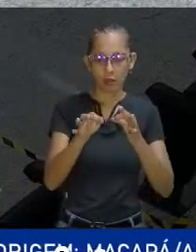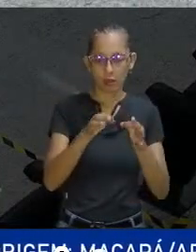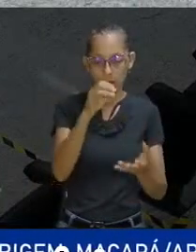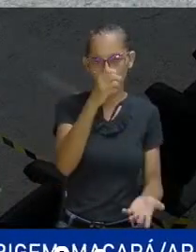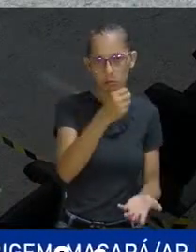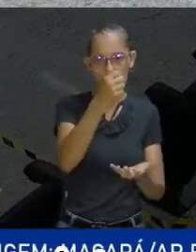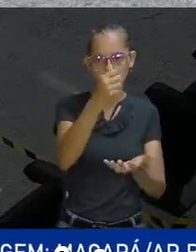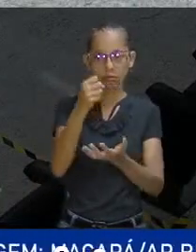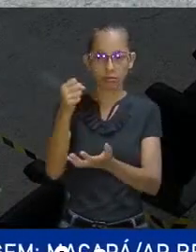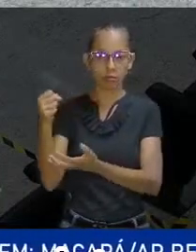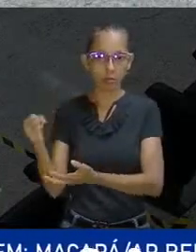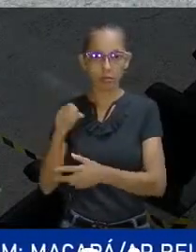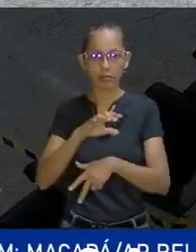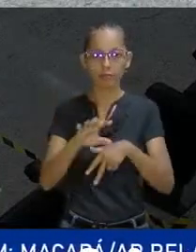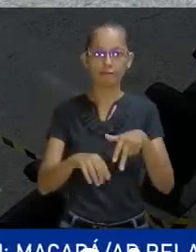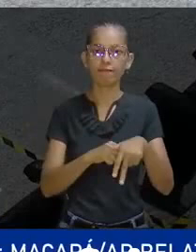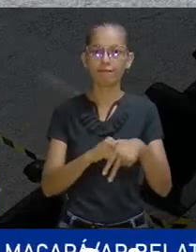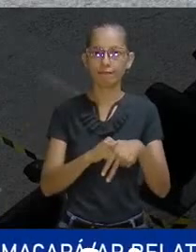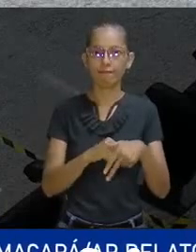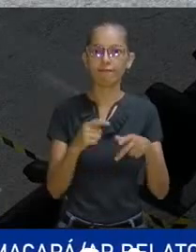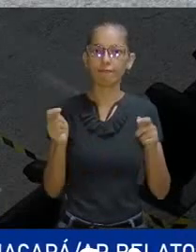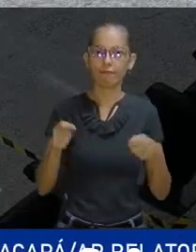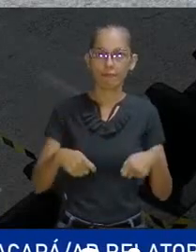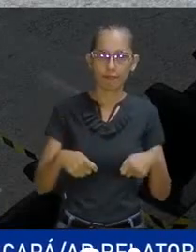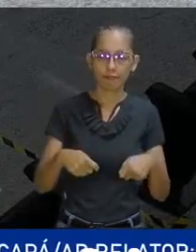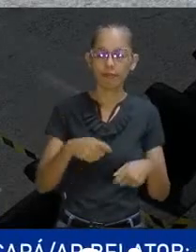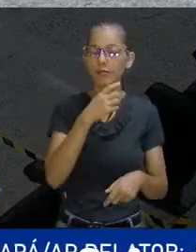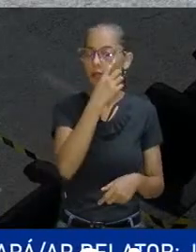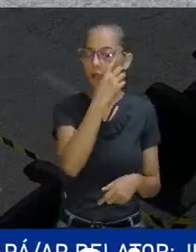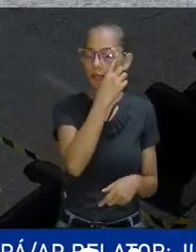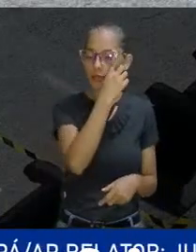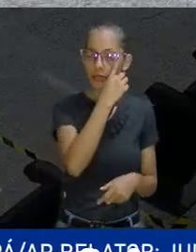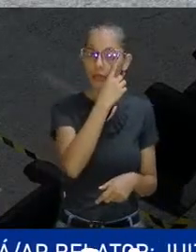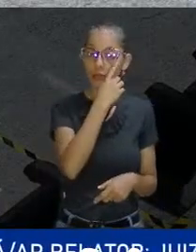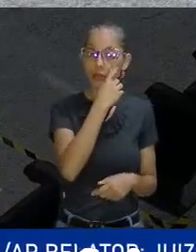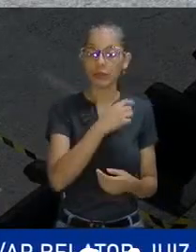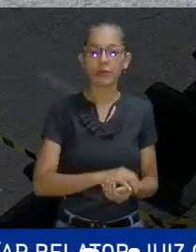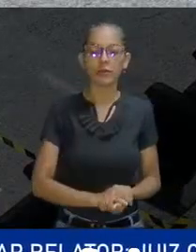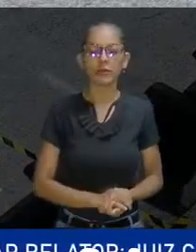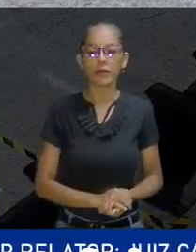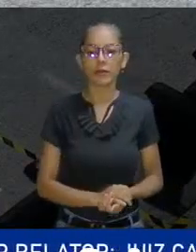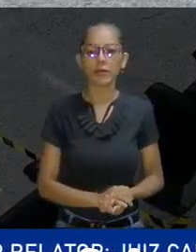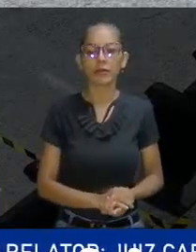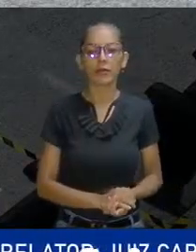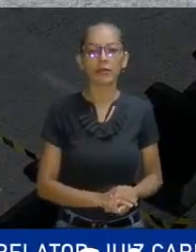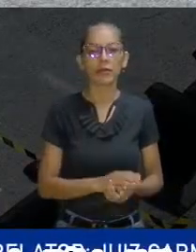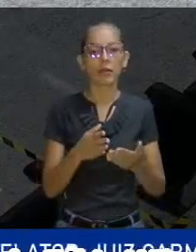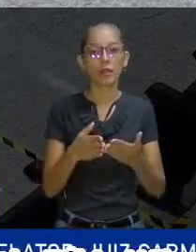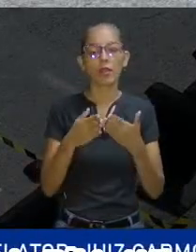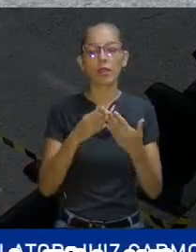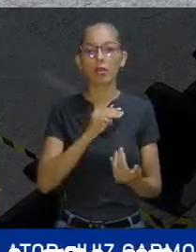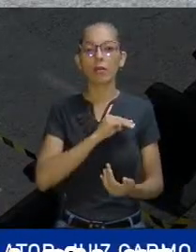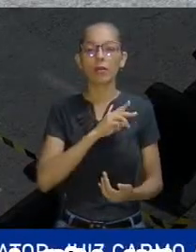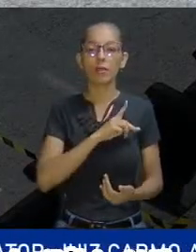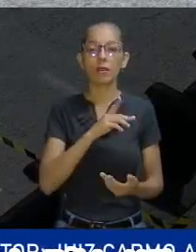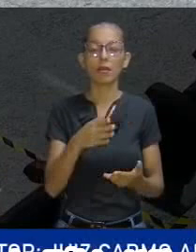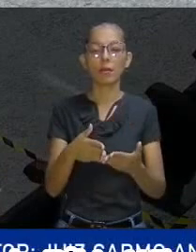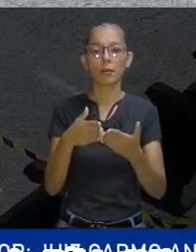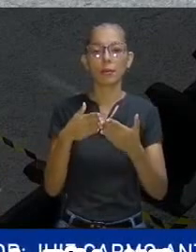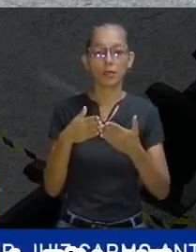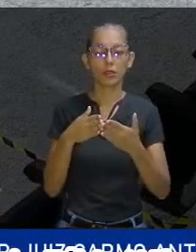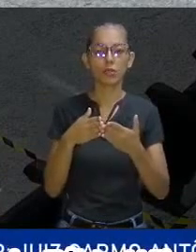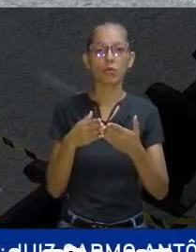poder econômico. E o órgão ministerial narrou os mesmos fatos da representação e, ao final, pediu a procedência da ação